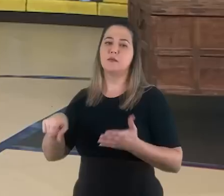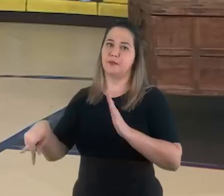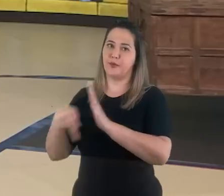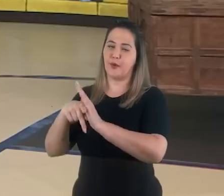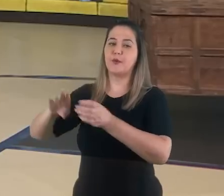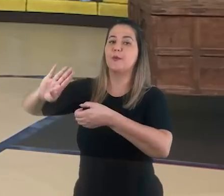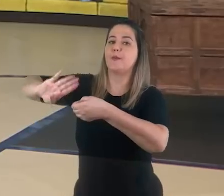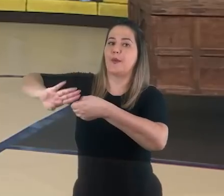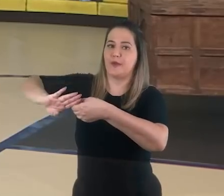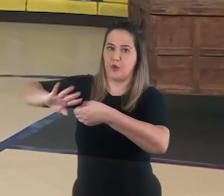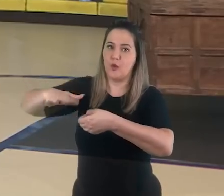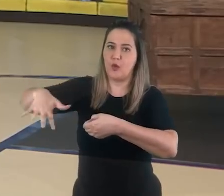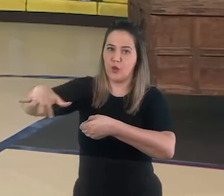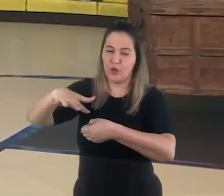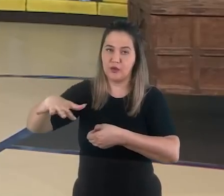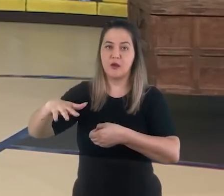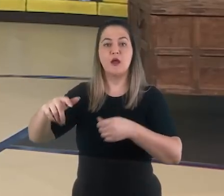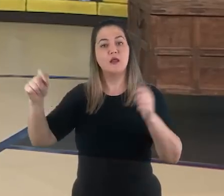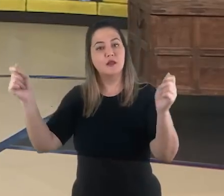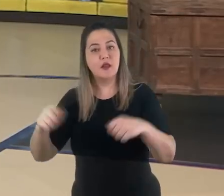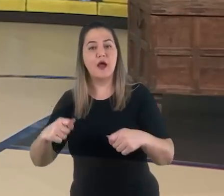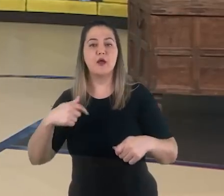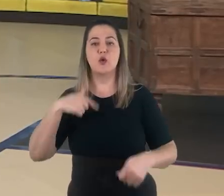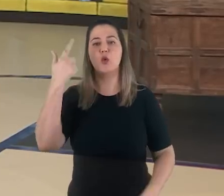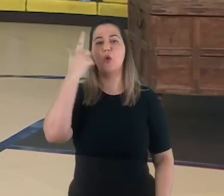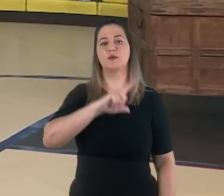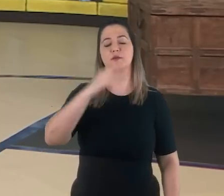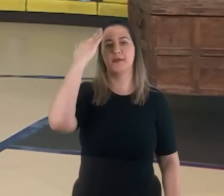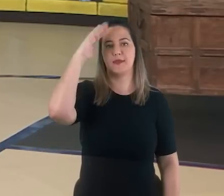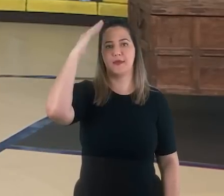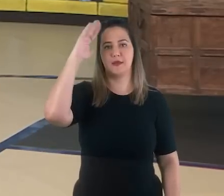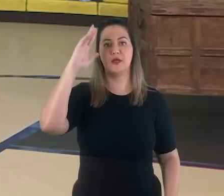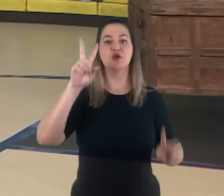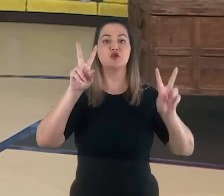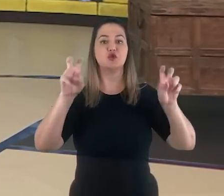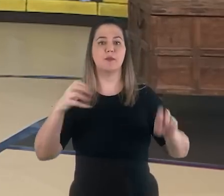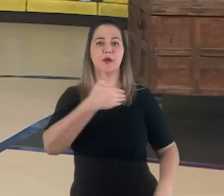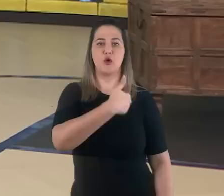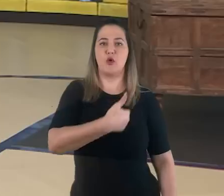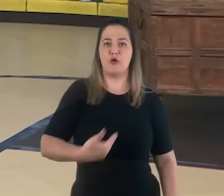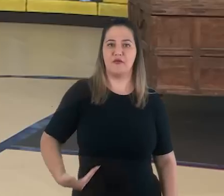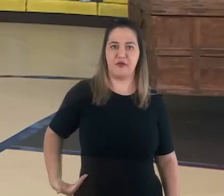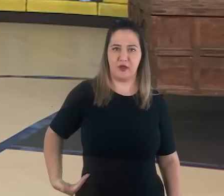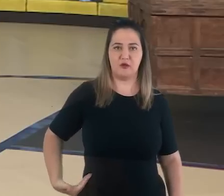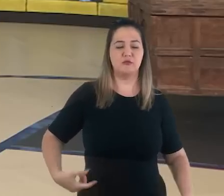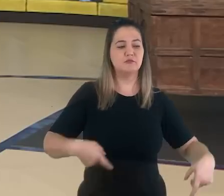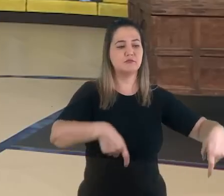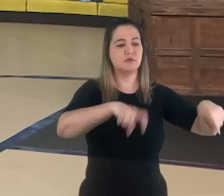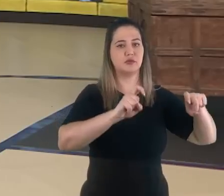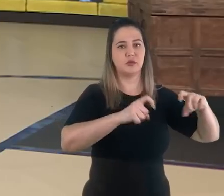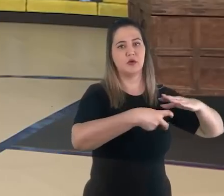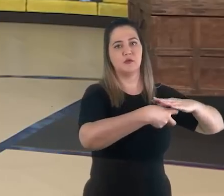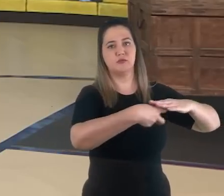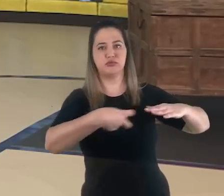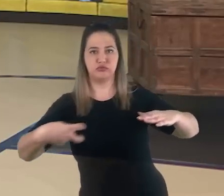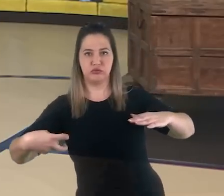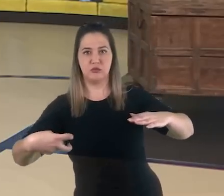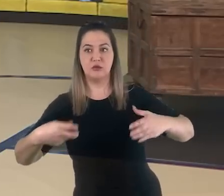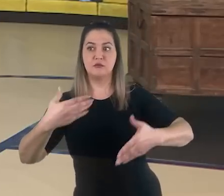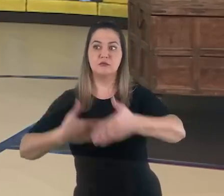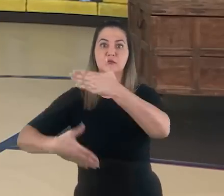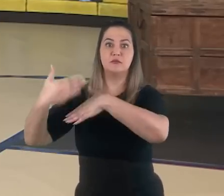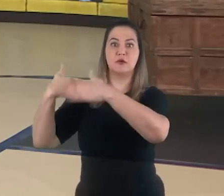babilônica, permite traçar a ideia de ascensão e queda de dinastias e impérios muito antes da hegemonia